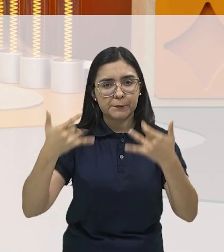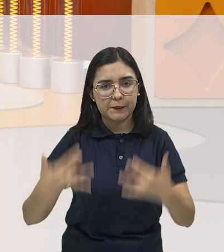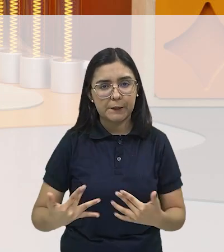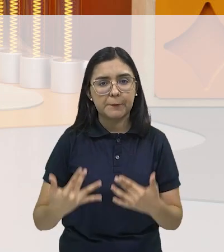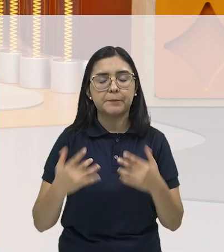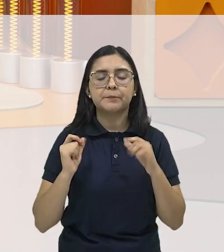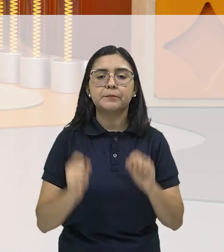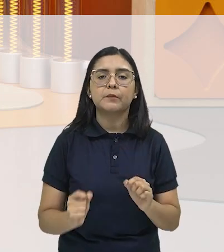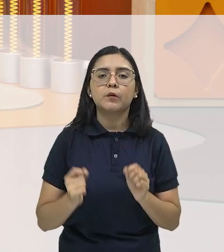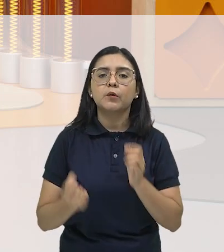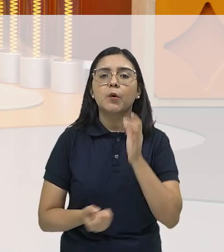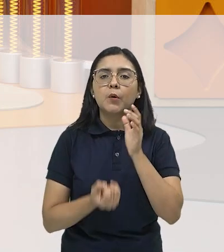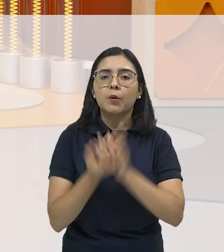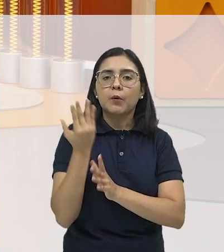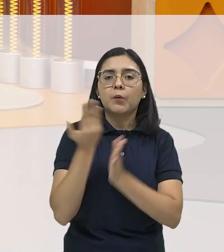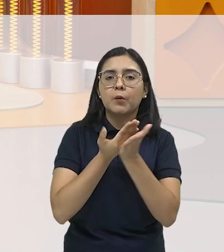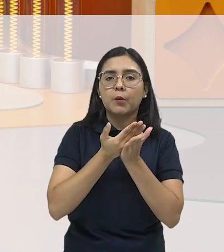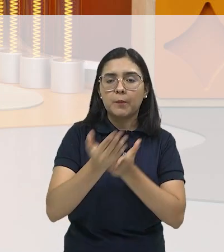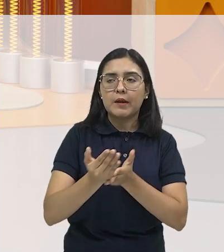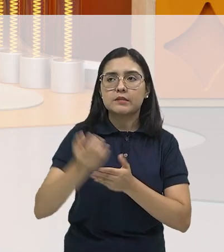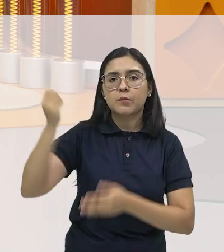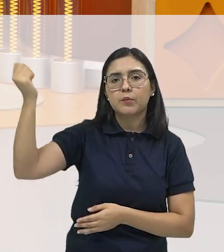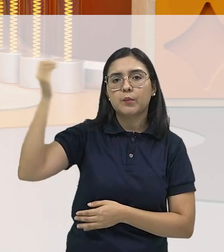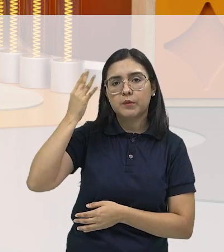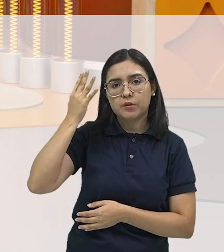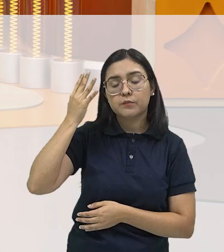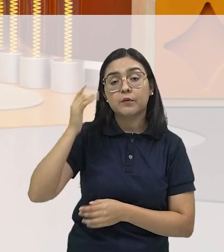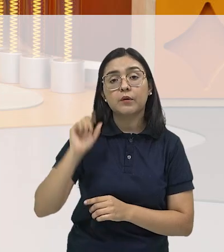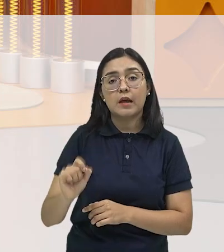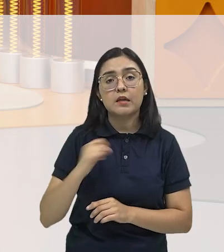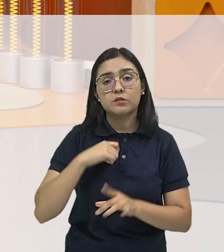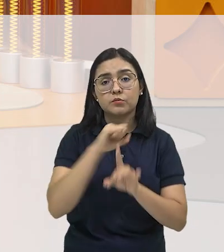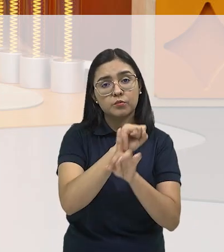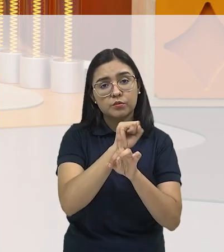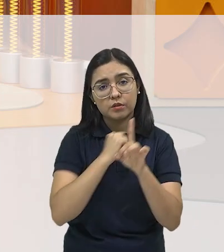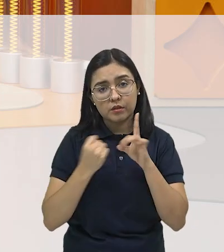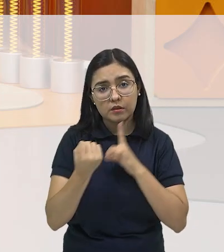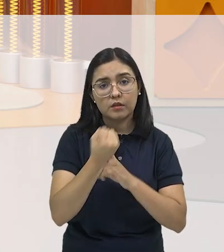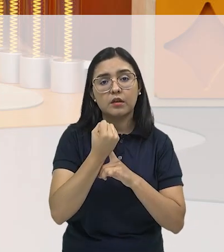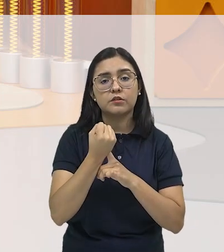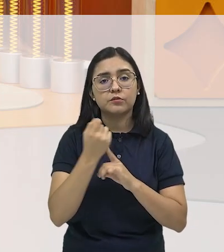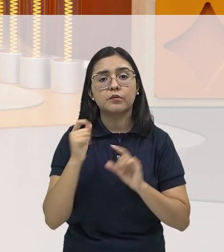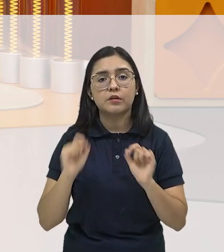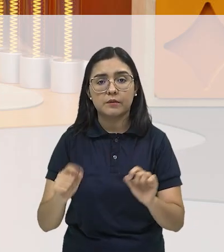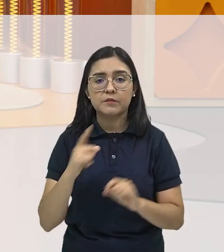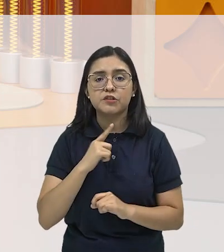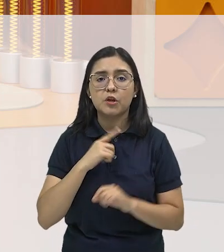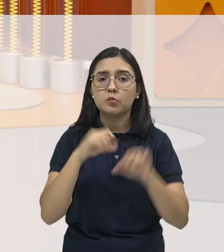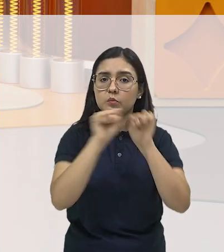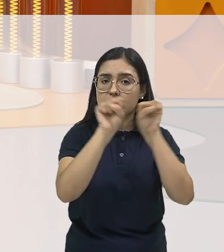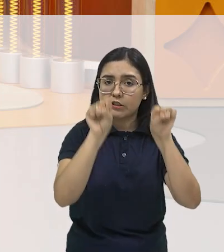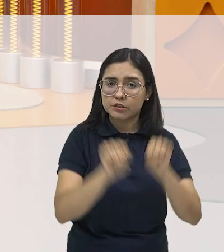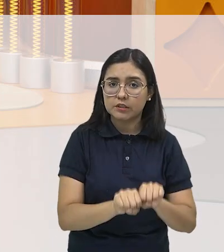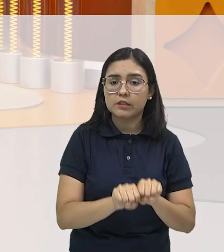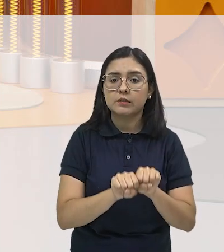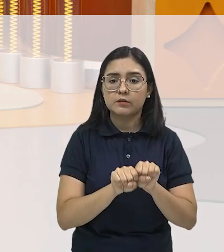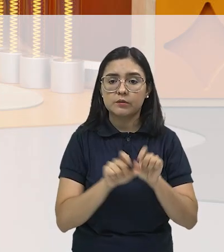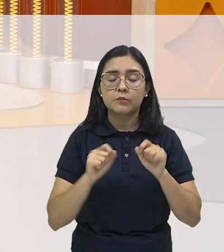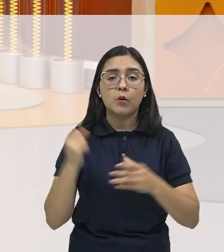no momento em que surge esse iluminismo, a sociedade era regida por um sistema